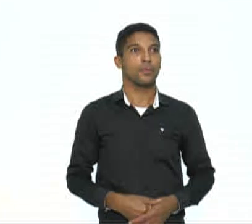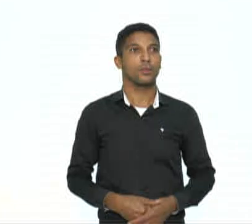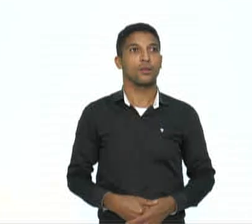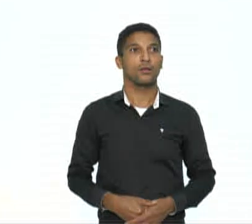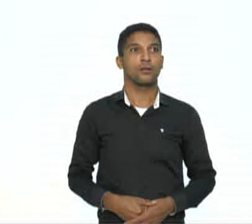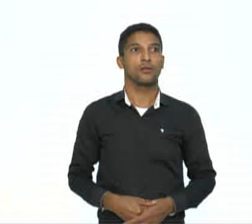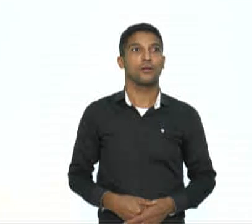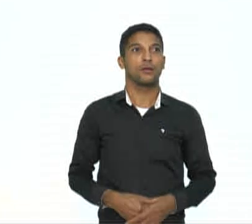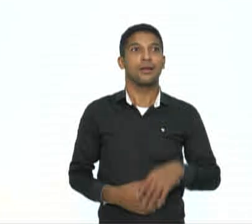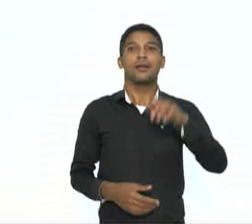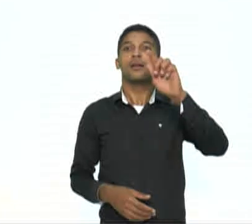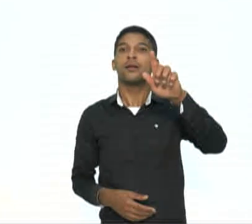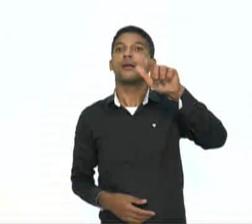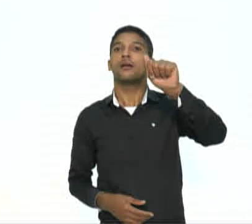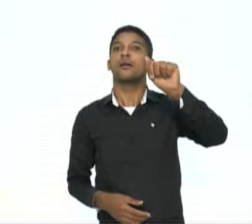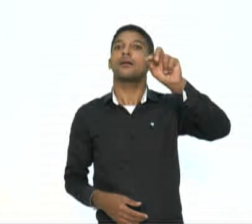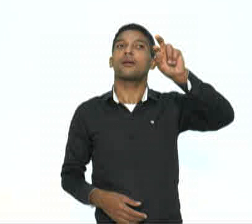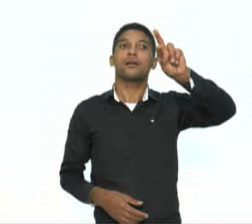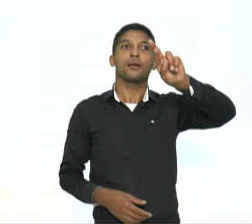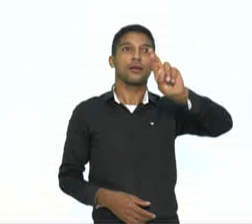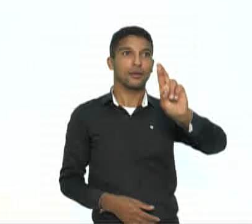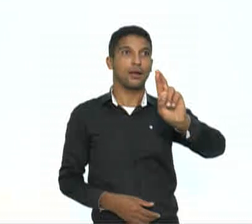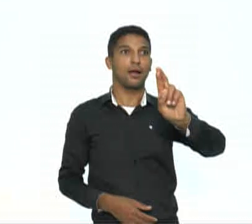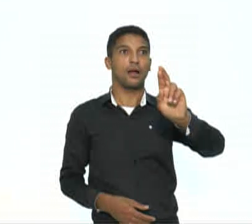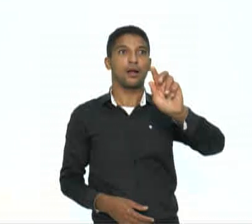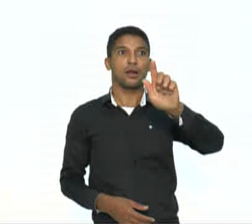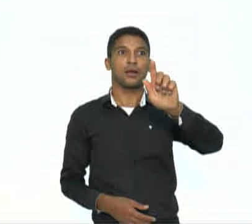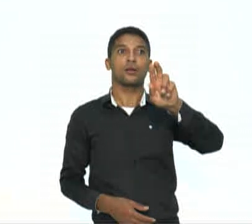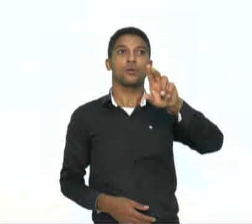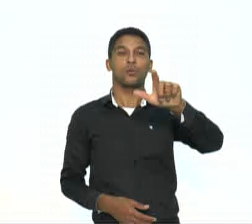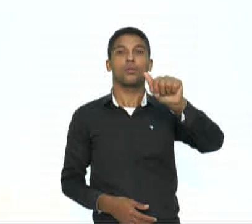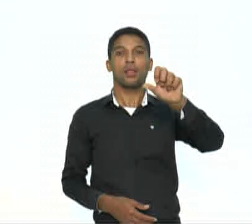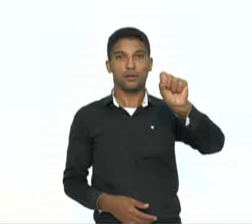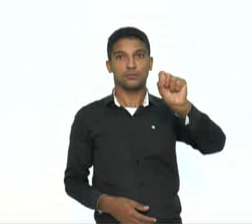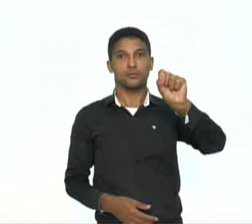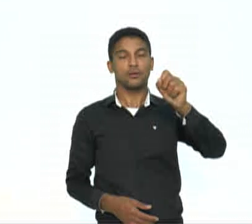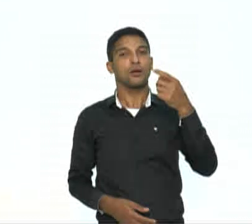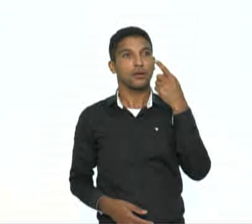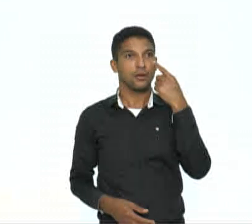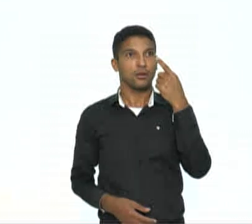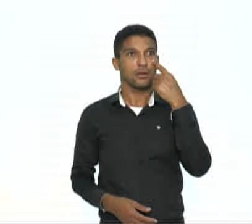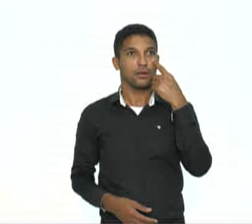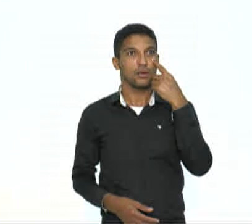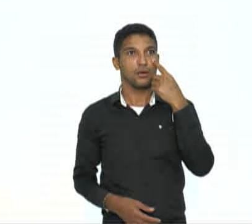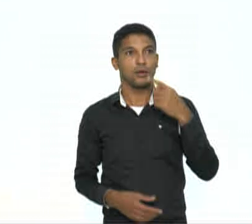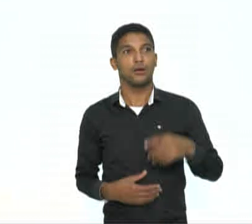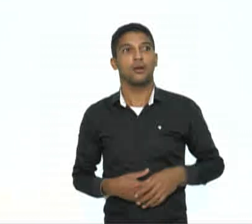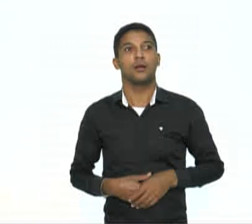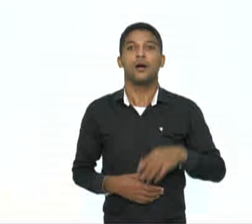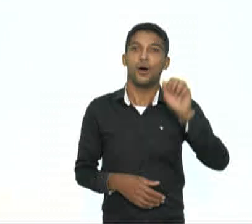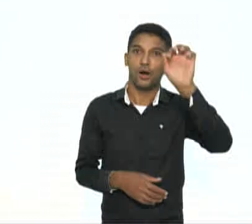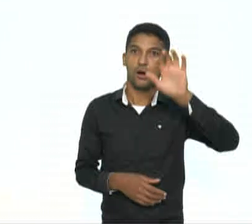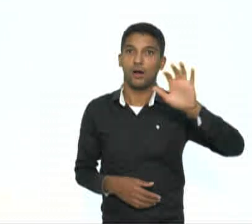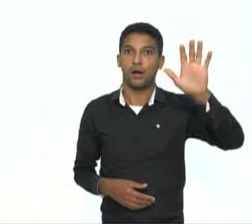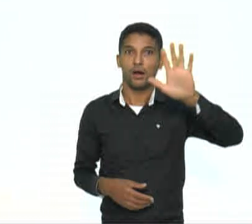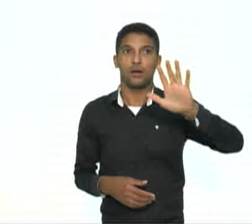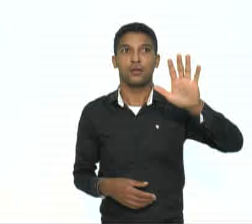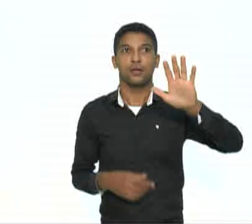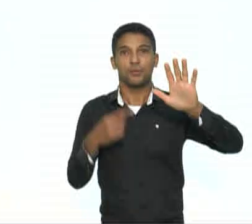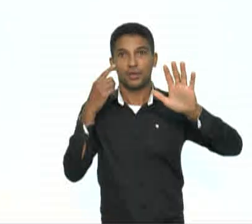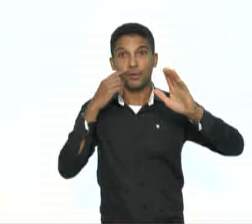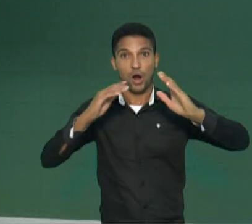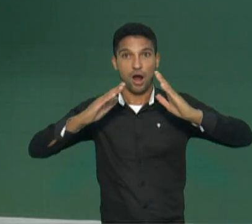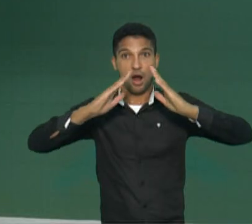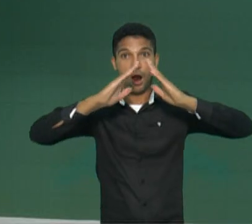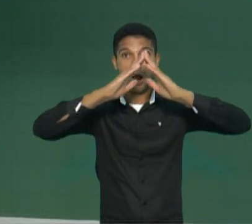as gárgulas, pessoal. As gárgulas na arquitetura geralmente são desaguadouros, tá? Parte das salientes das calhas, né?